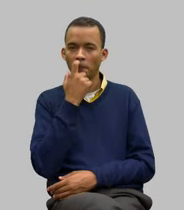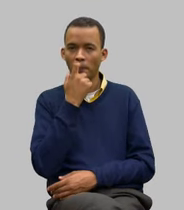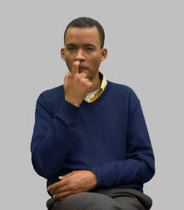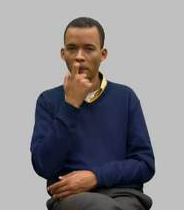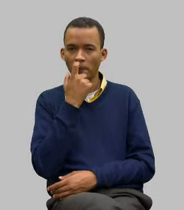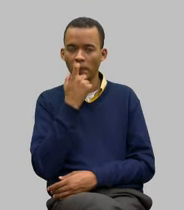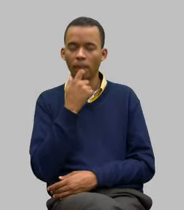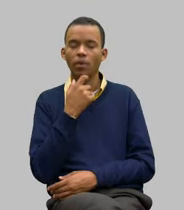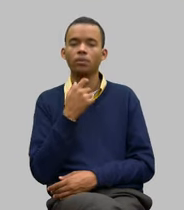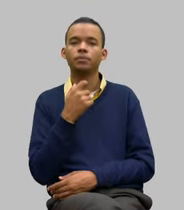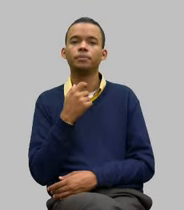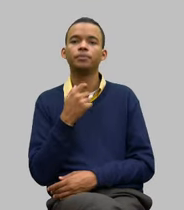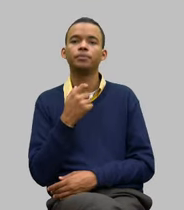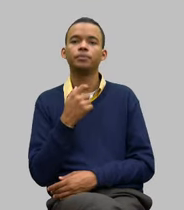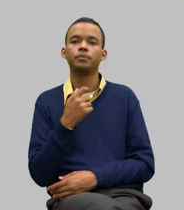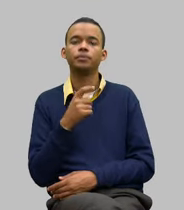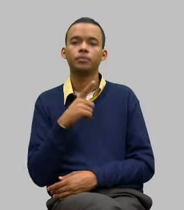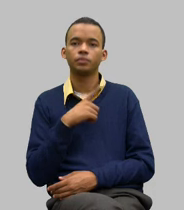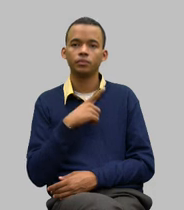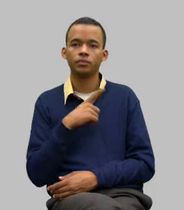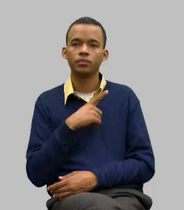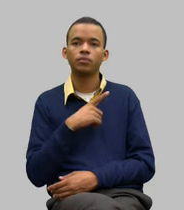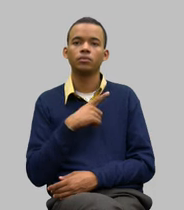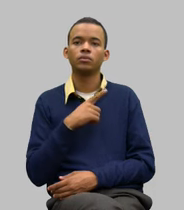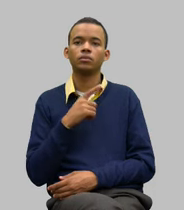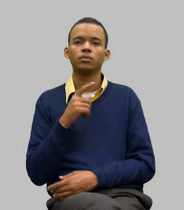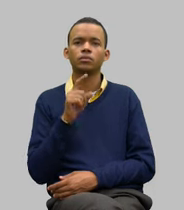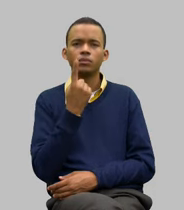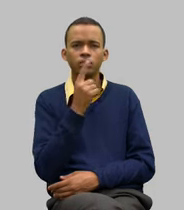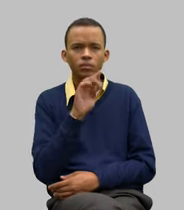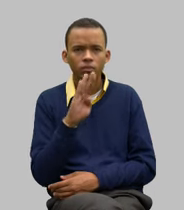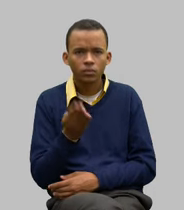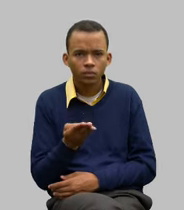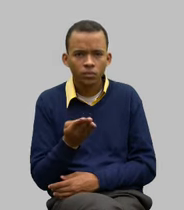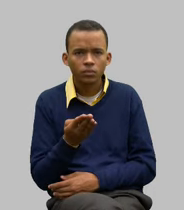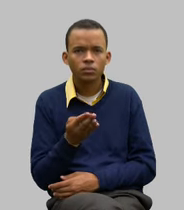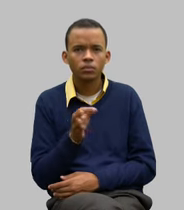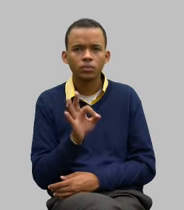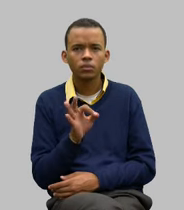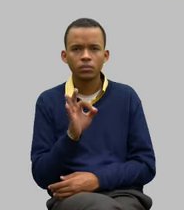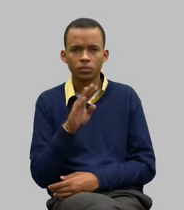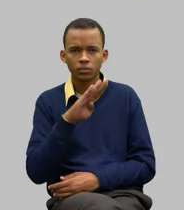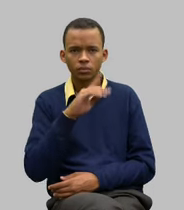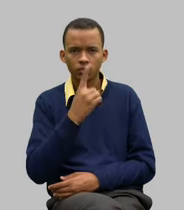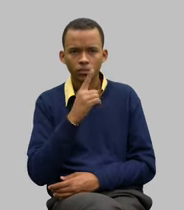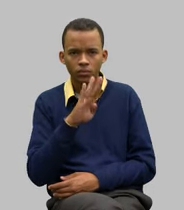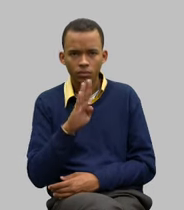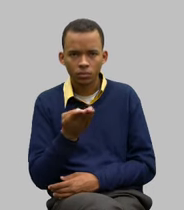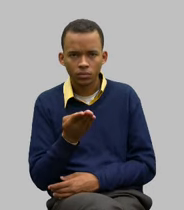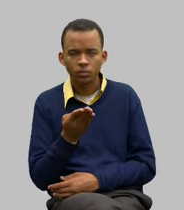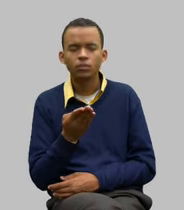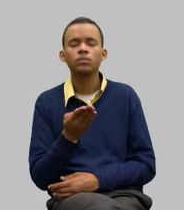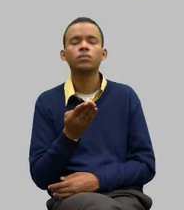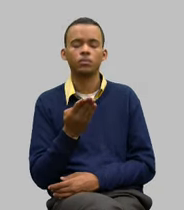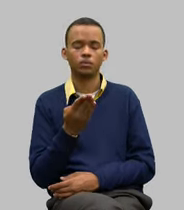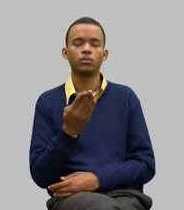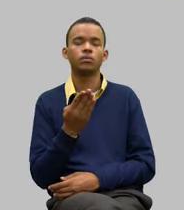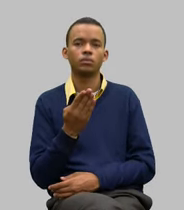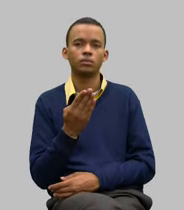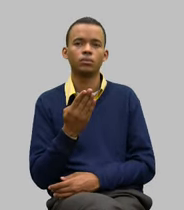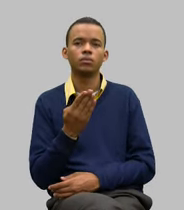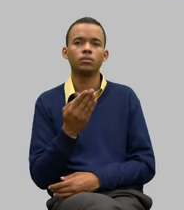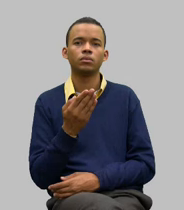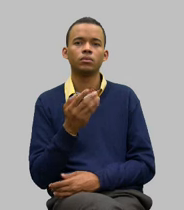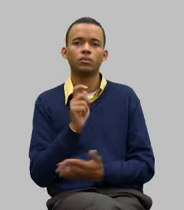isso e de custeio isso aqui é o quê 1 bilhão bilhão um B 1 B é isso sim eh